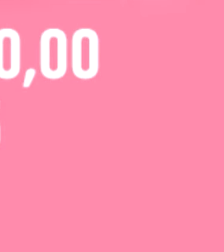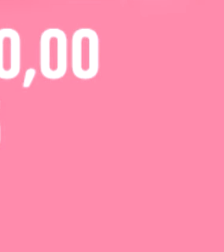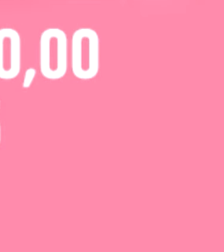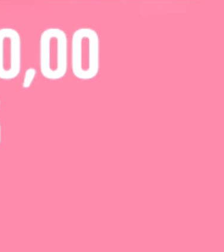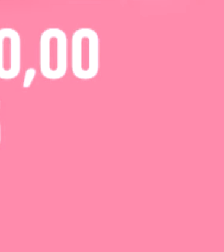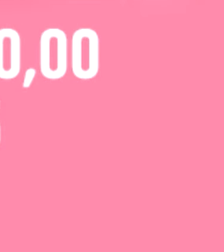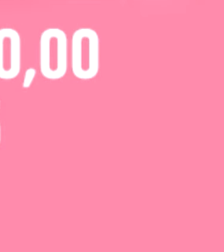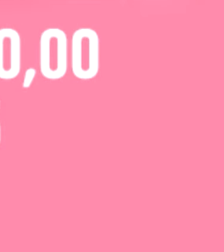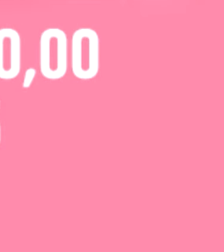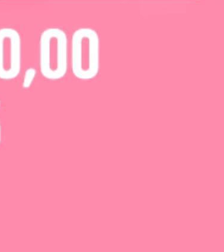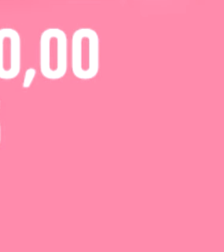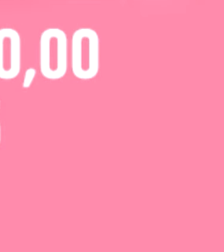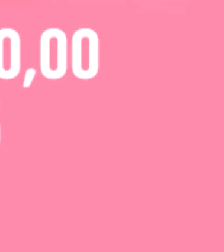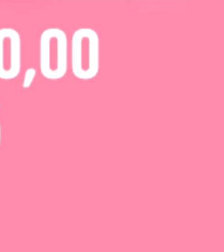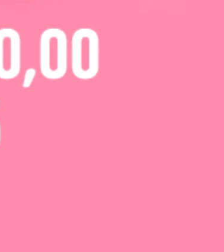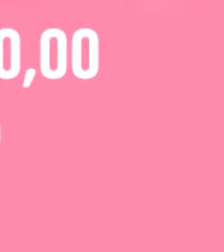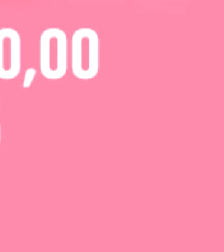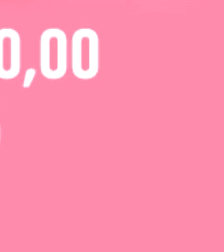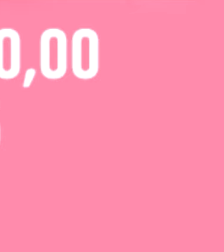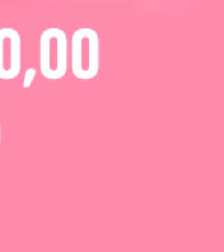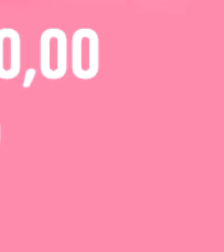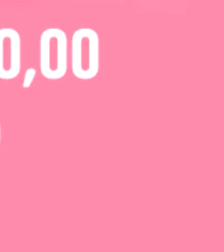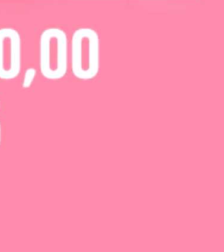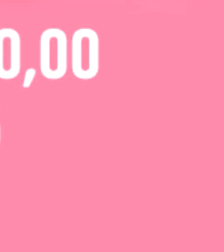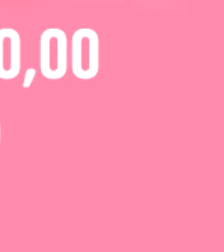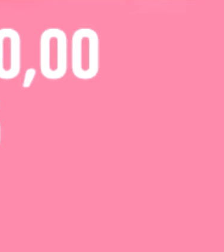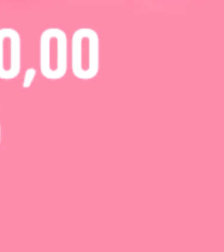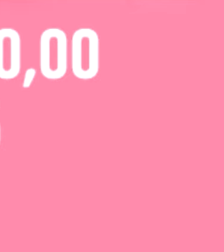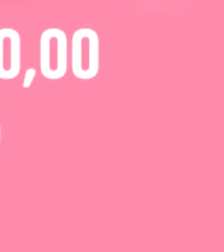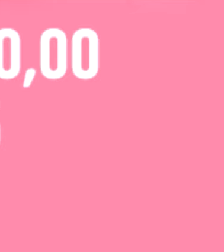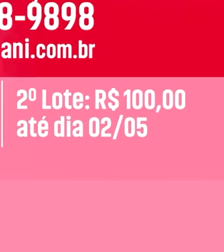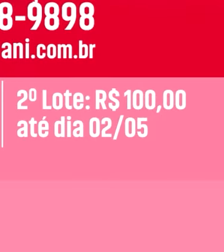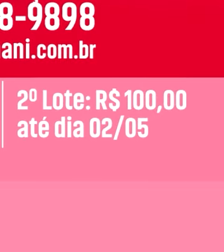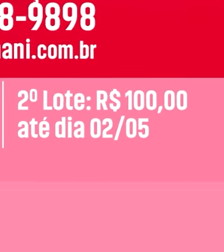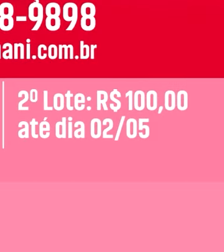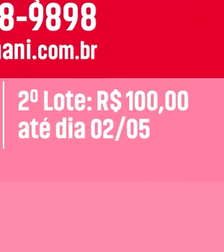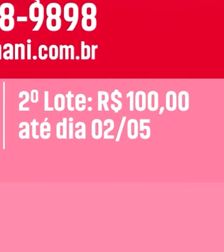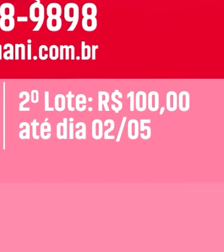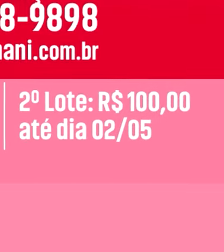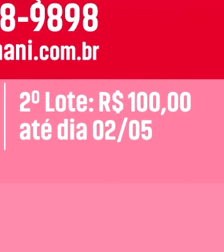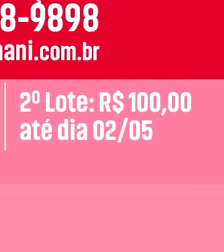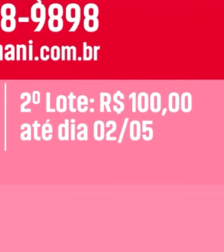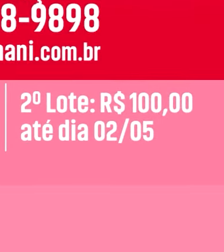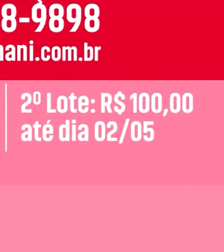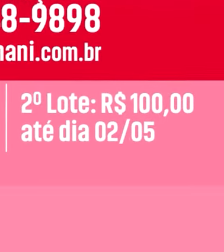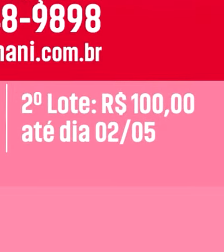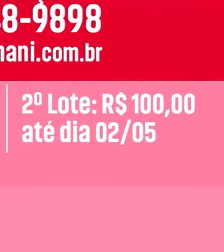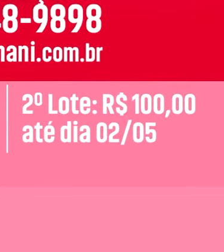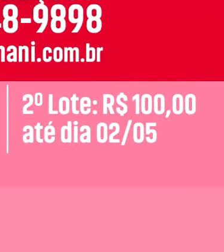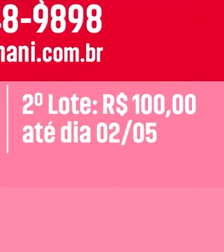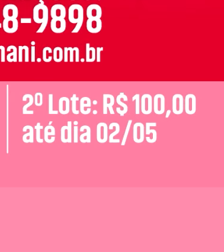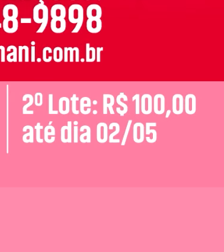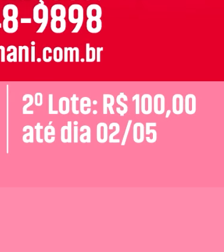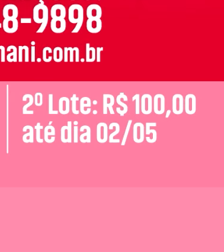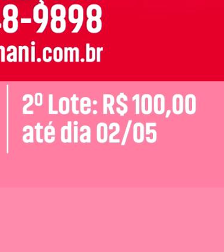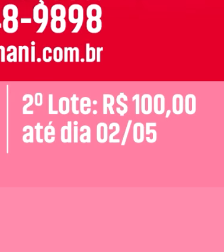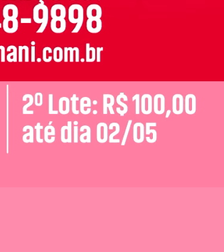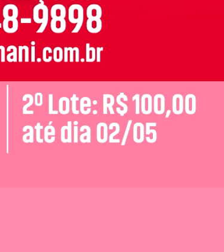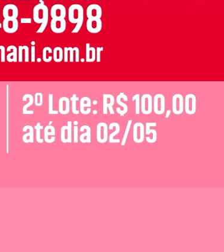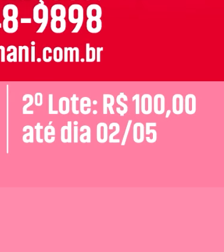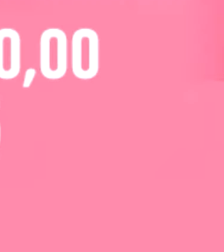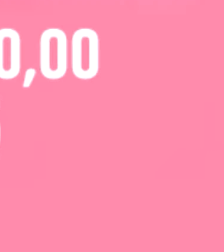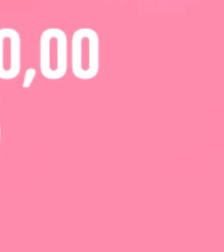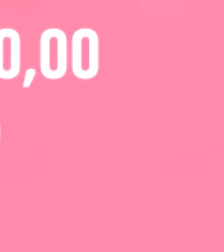3 de abril segundo lote R 100 até dia 2 de Maio você não pode perder faça já sua